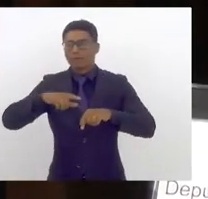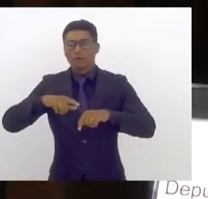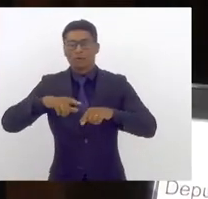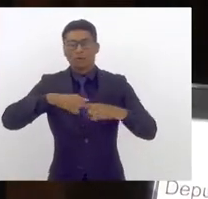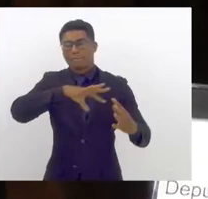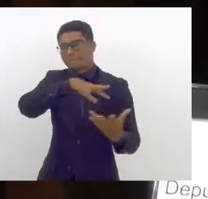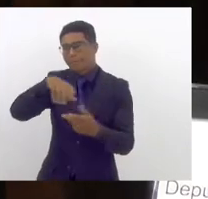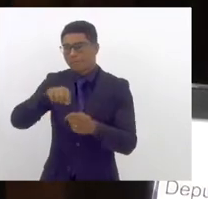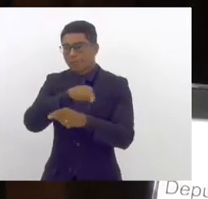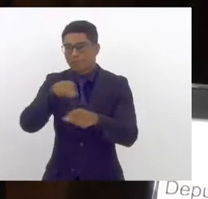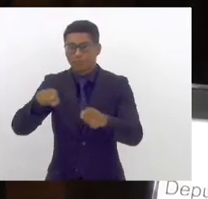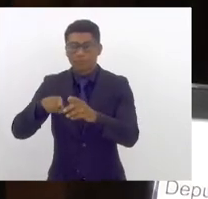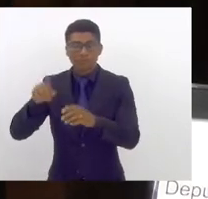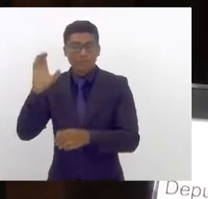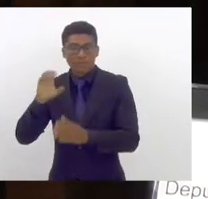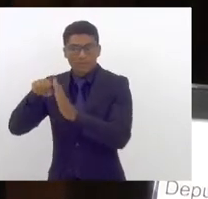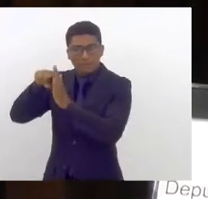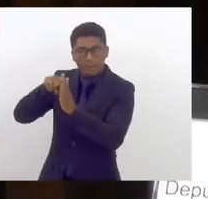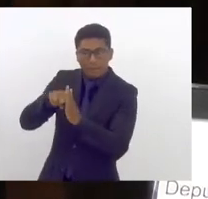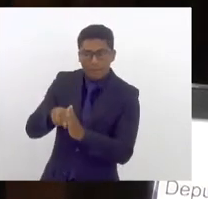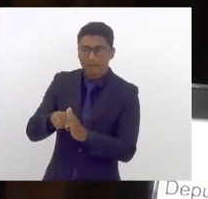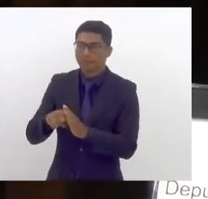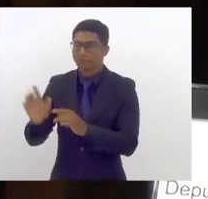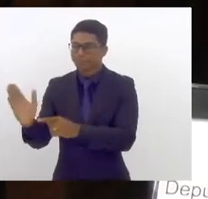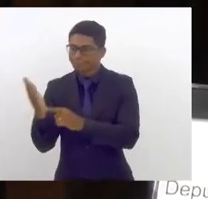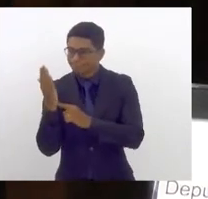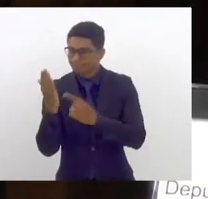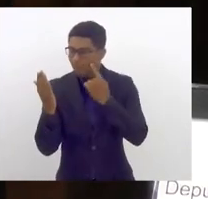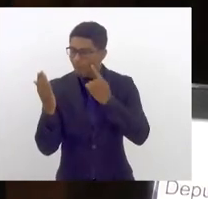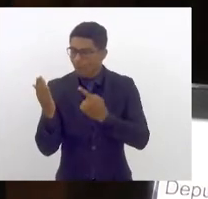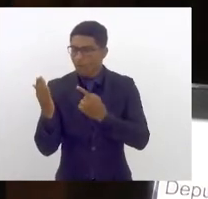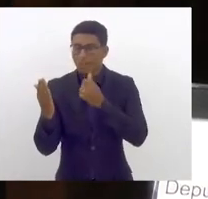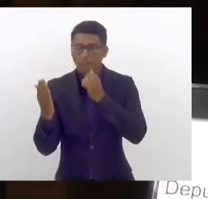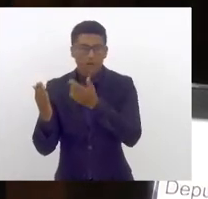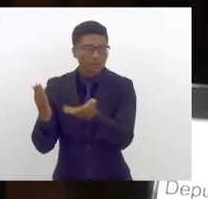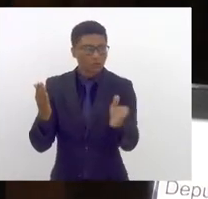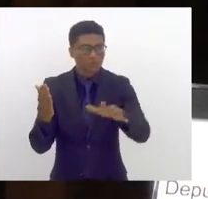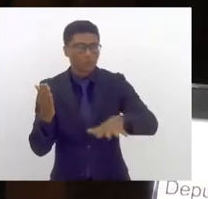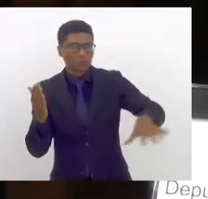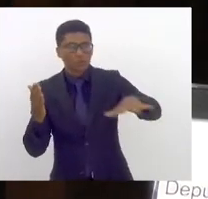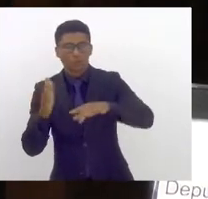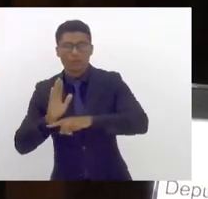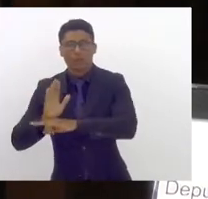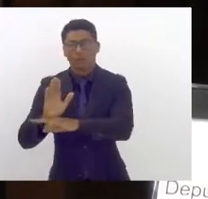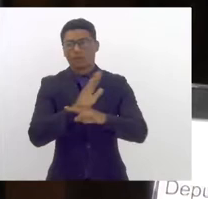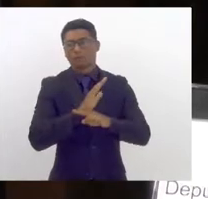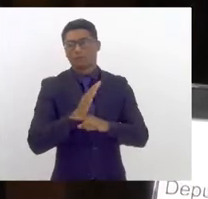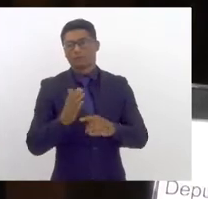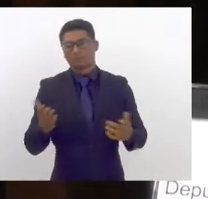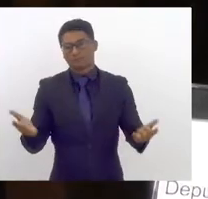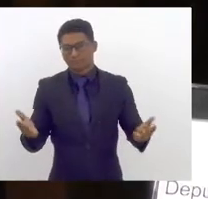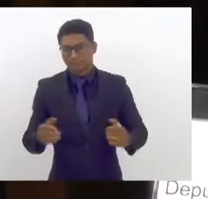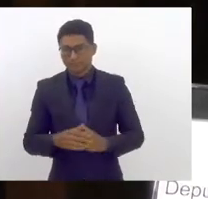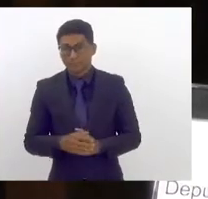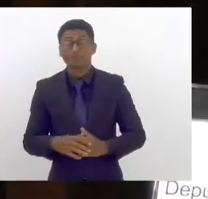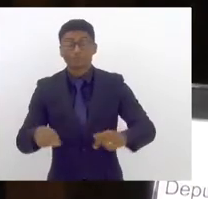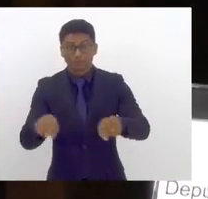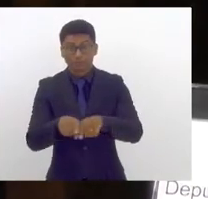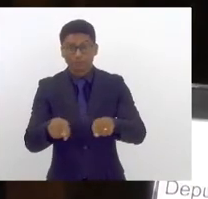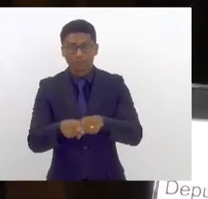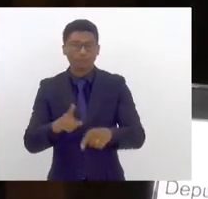esse acesso a essas mulheres né a nossa população e aí a deputada Regiane ela coloca também uma